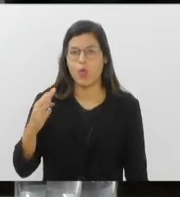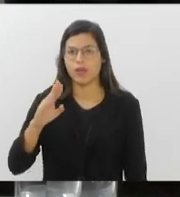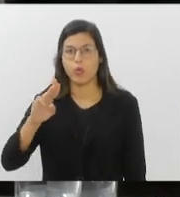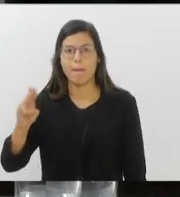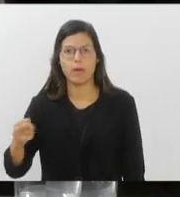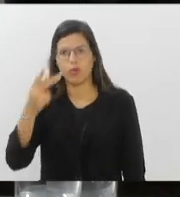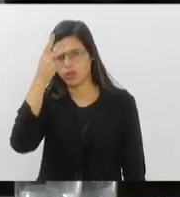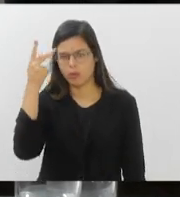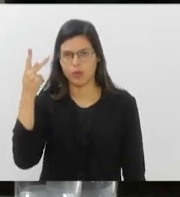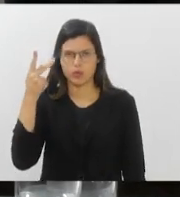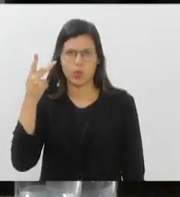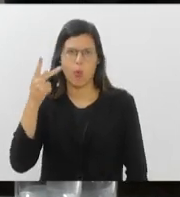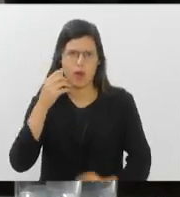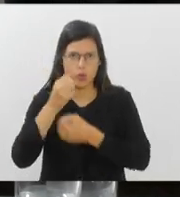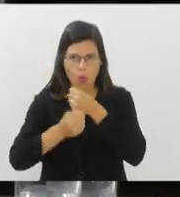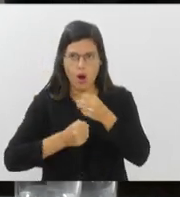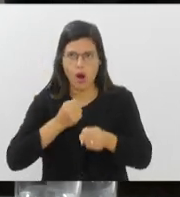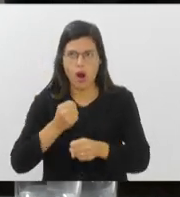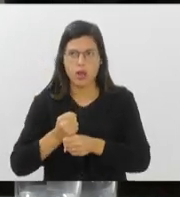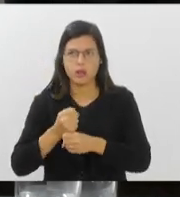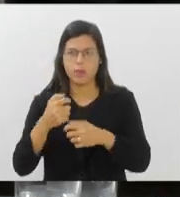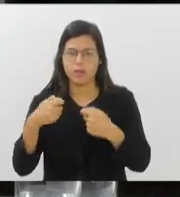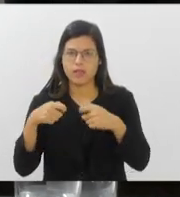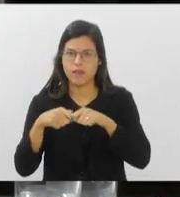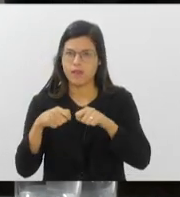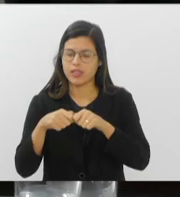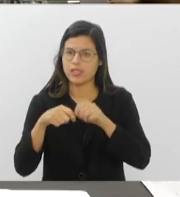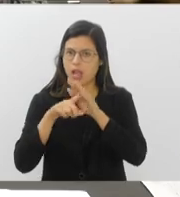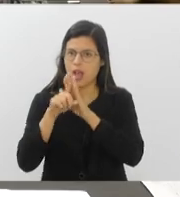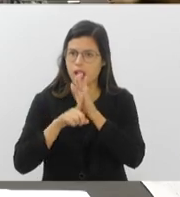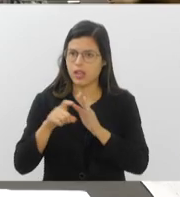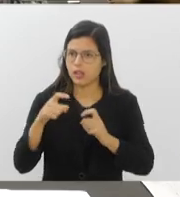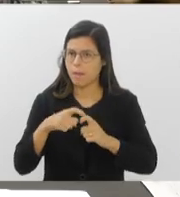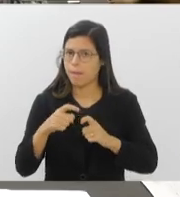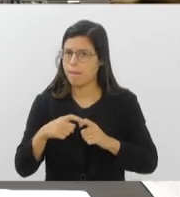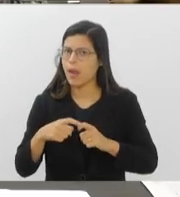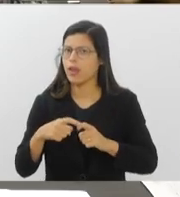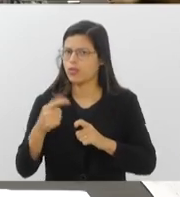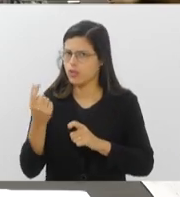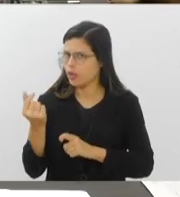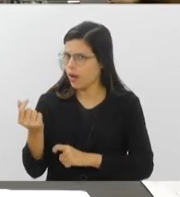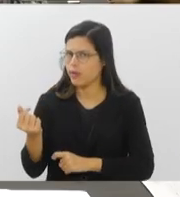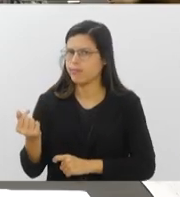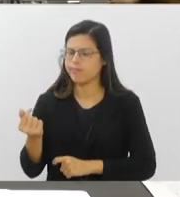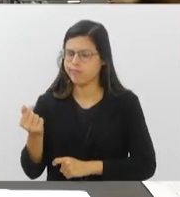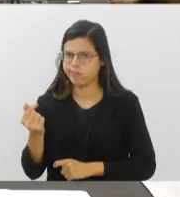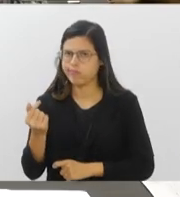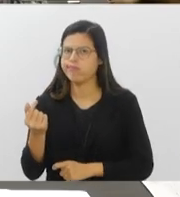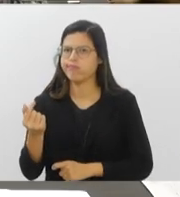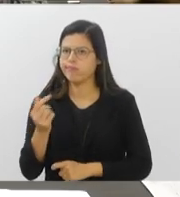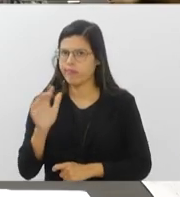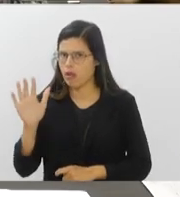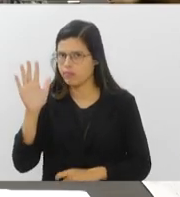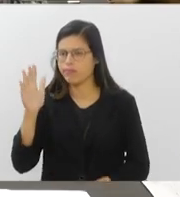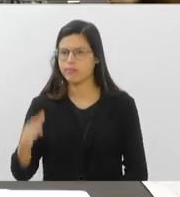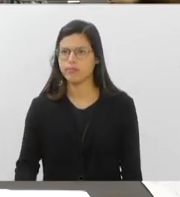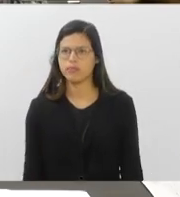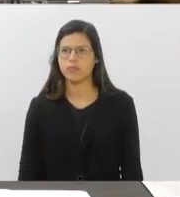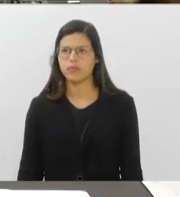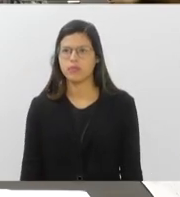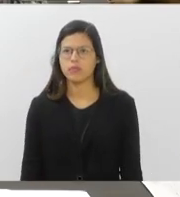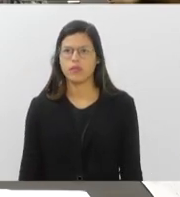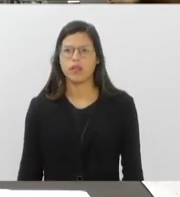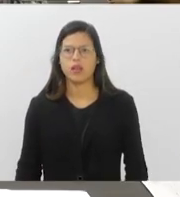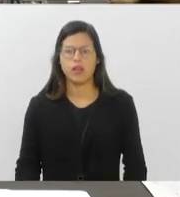tenha que fazer deputado exame, Paulo, é uma fortuna. Se me permite aqui um comentário, claro que isso é um tema de mérito,